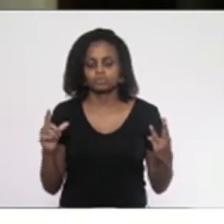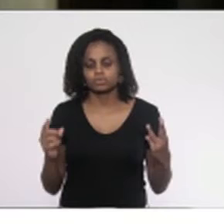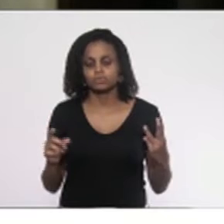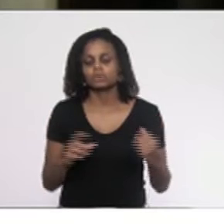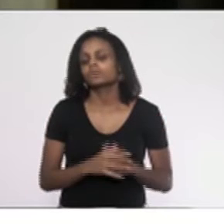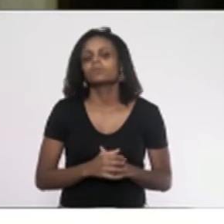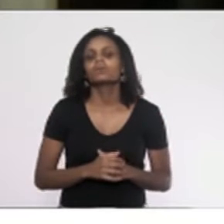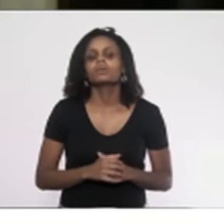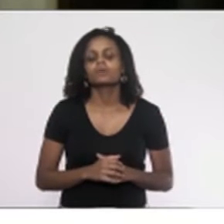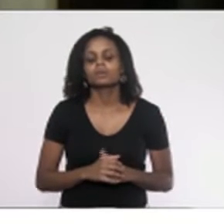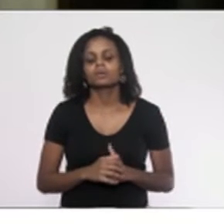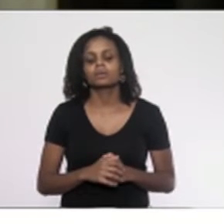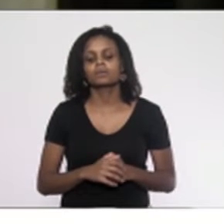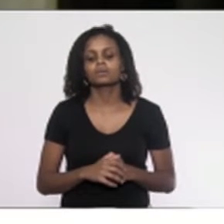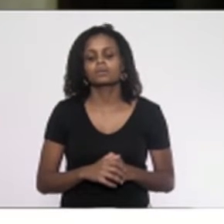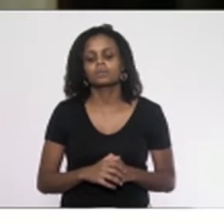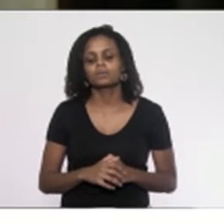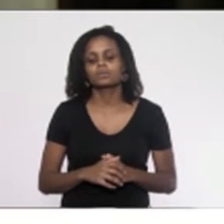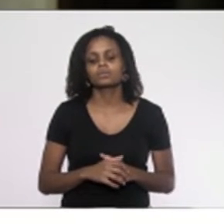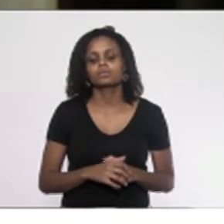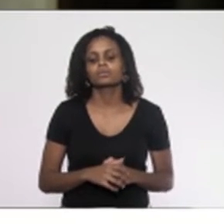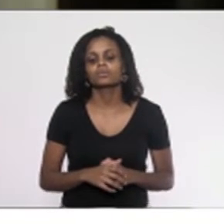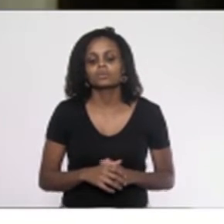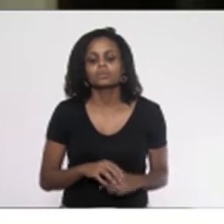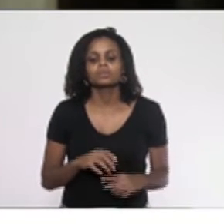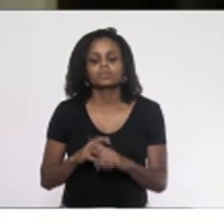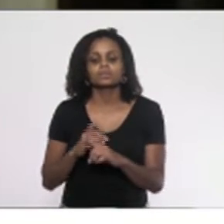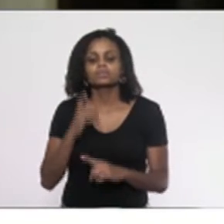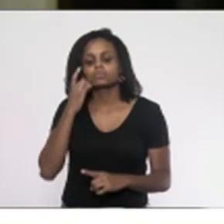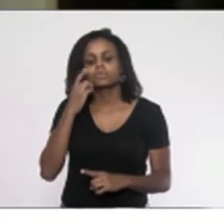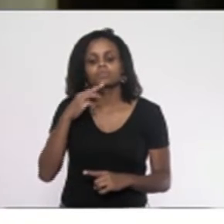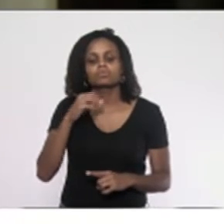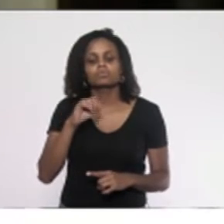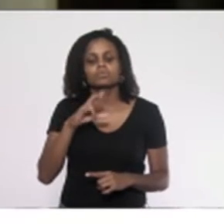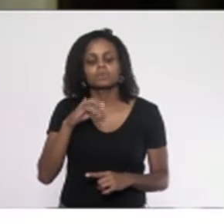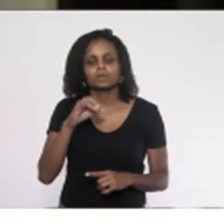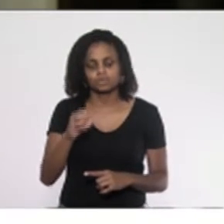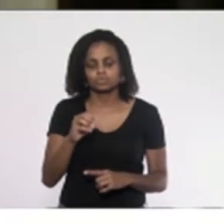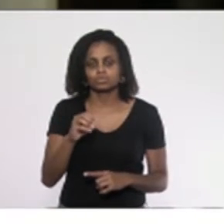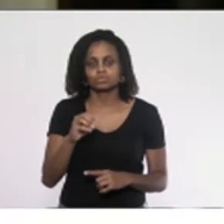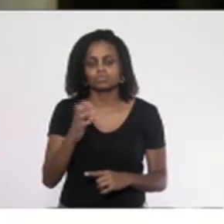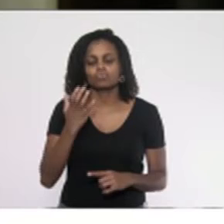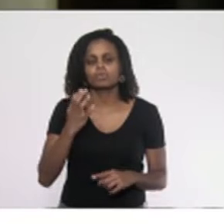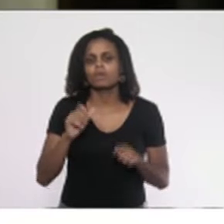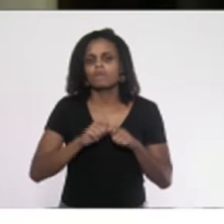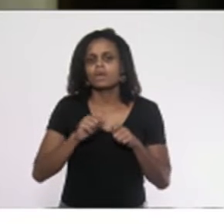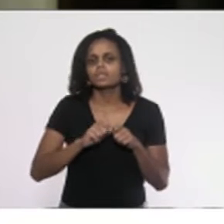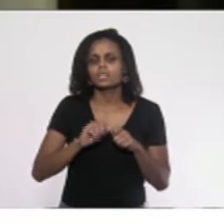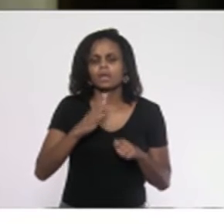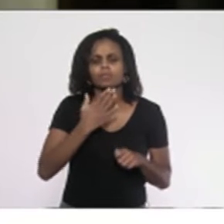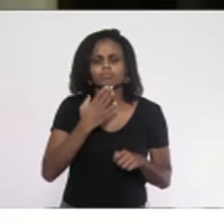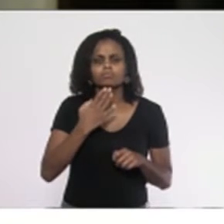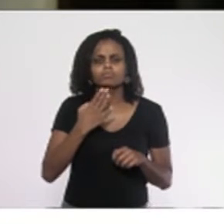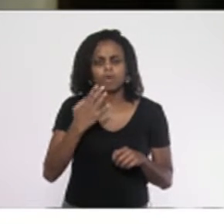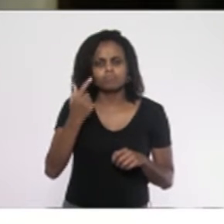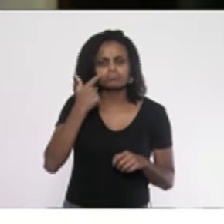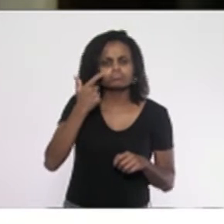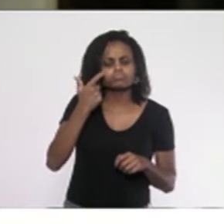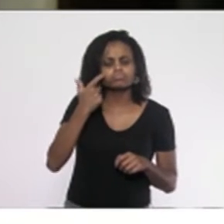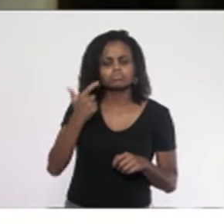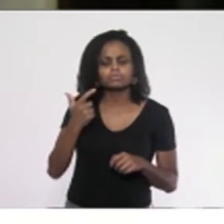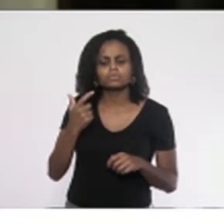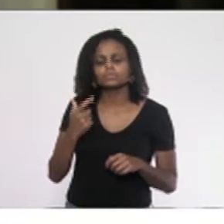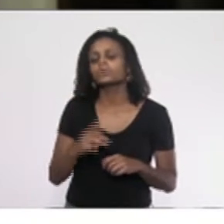Então, o deputado Márcio Pacheco, eu queria fazer uma proposta ao